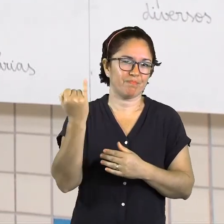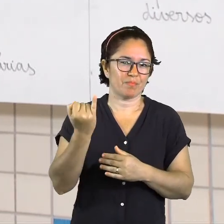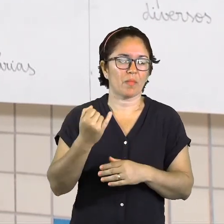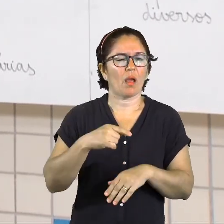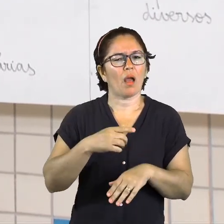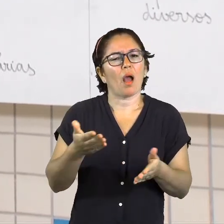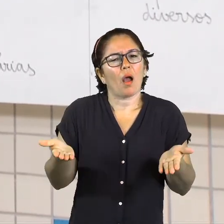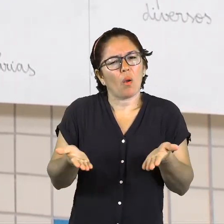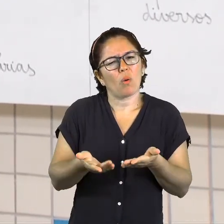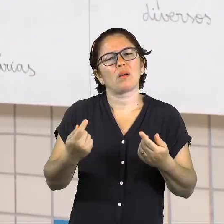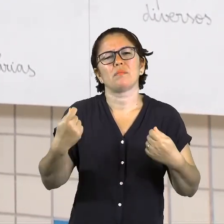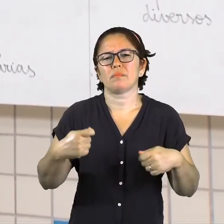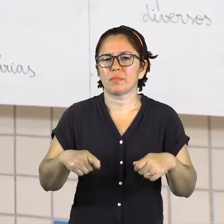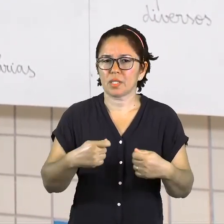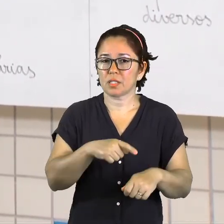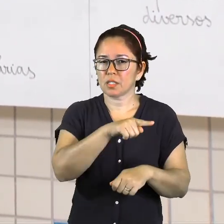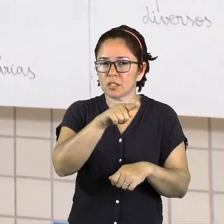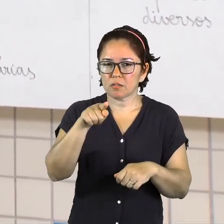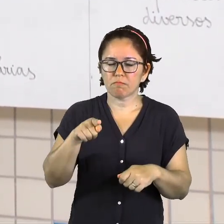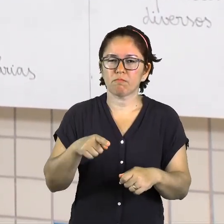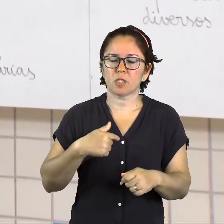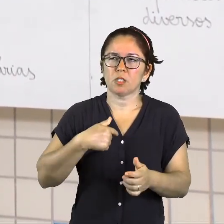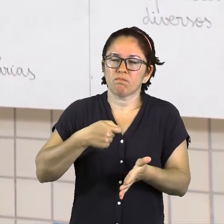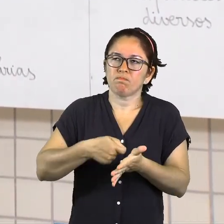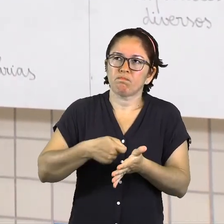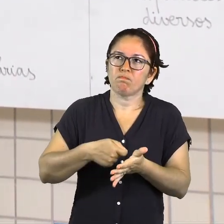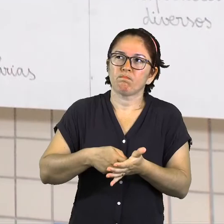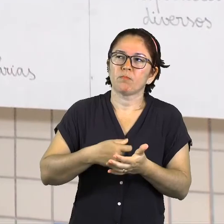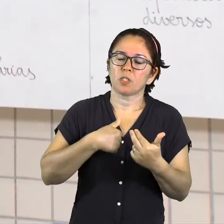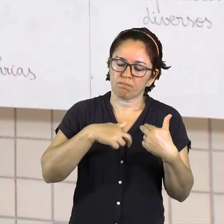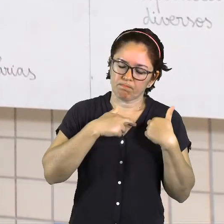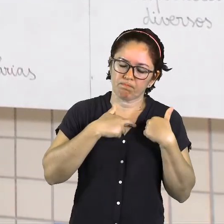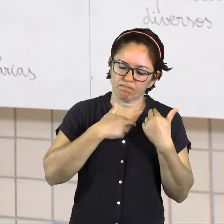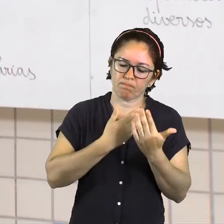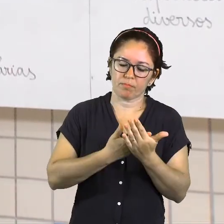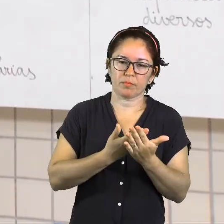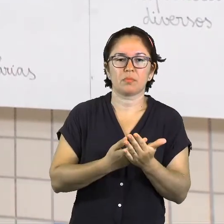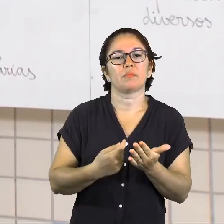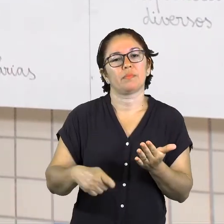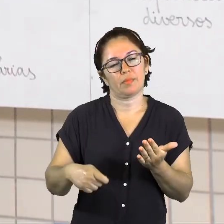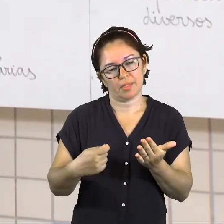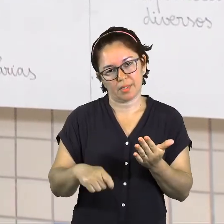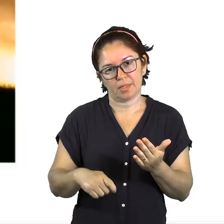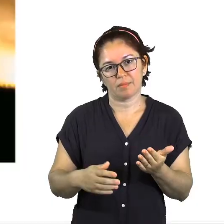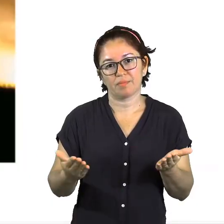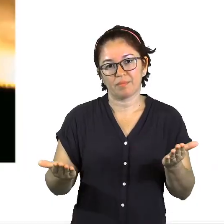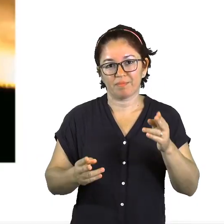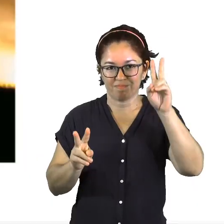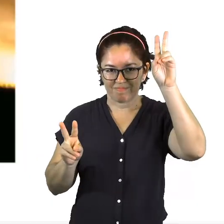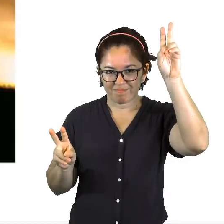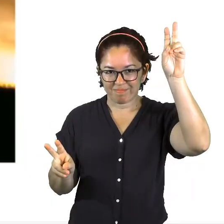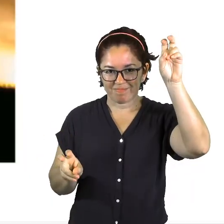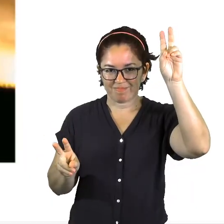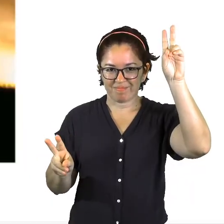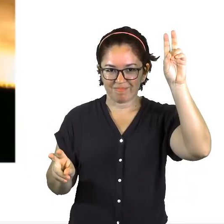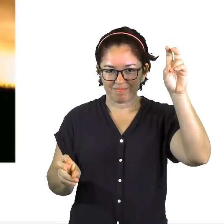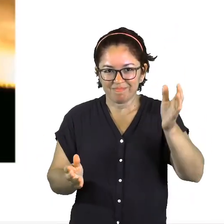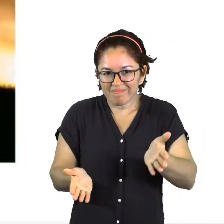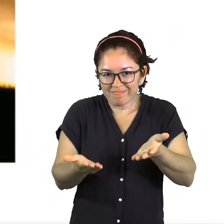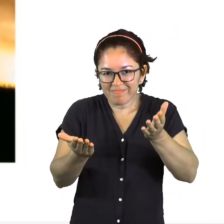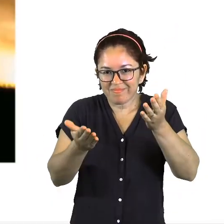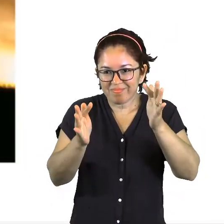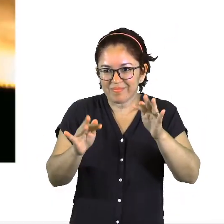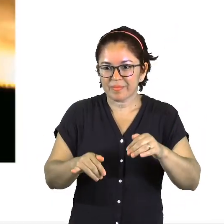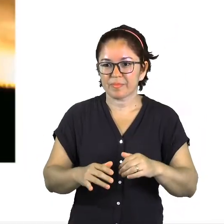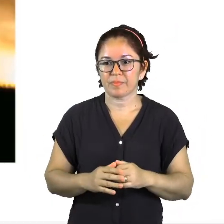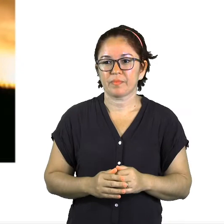né? Exige esse compromisso, essa dedicação de vocês. E ficamos aqui com a nossa frase final, observem aqui.